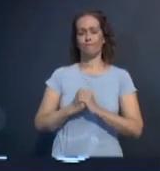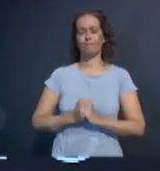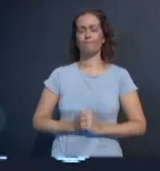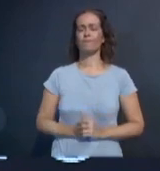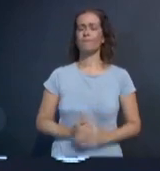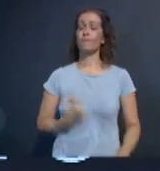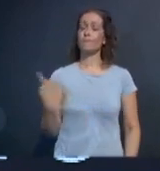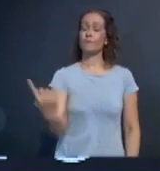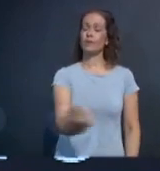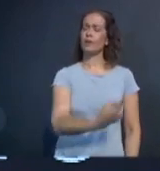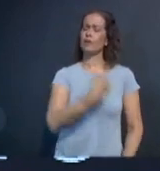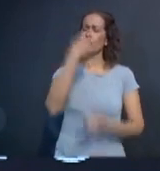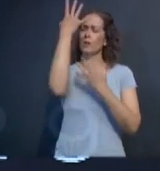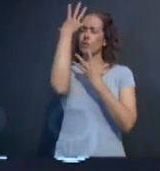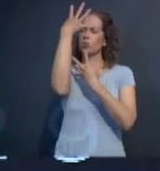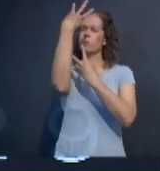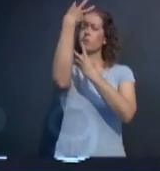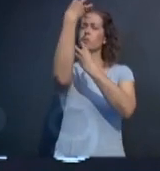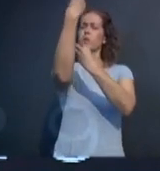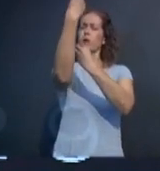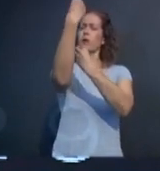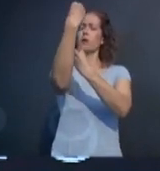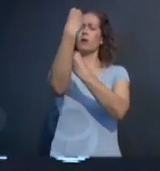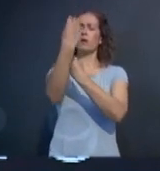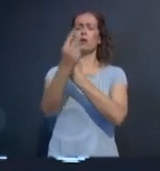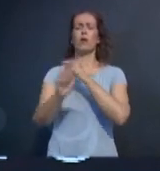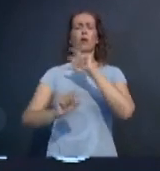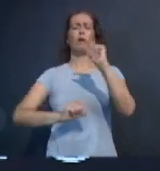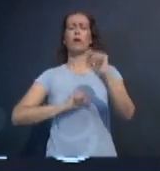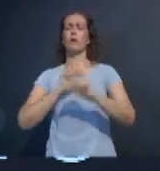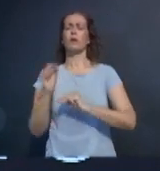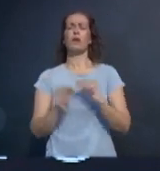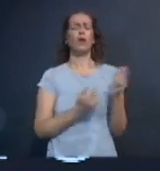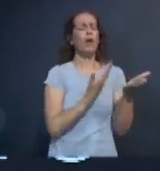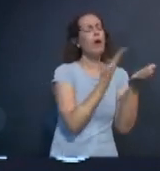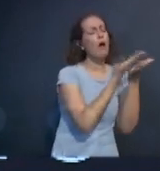Nossa fé não é um compêndio teológico.